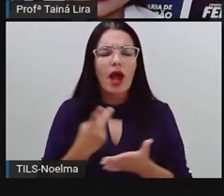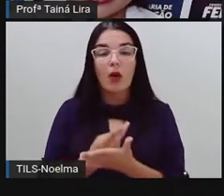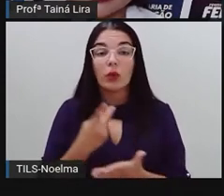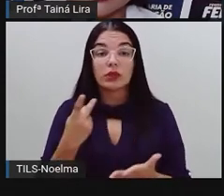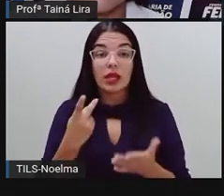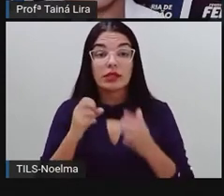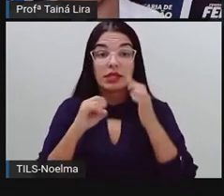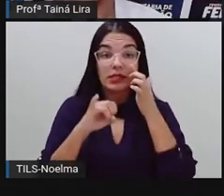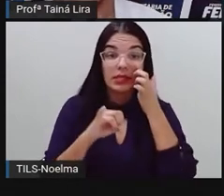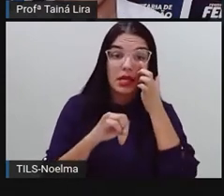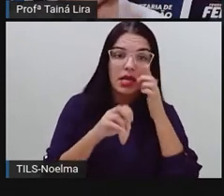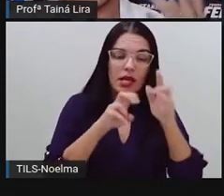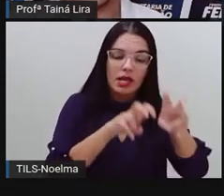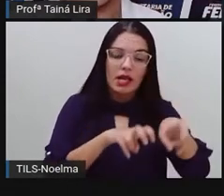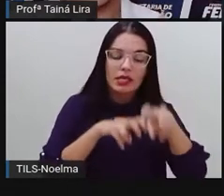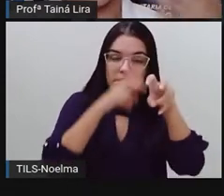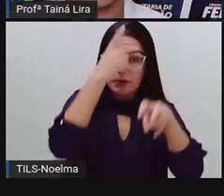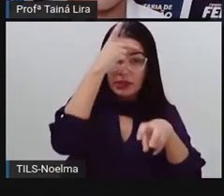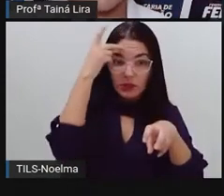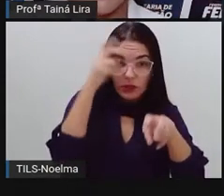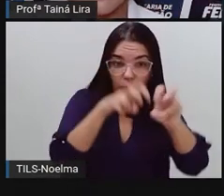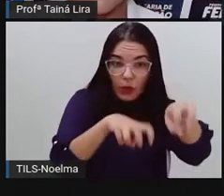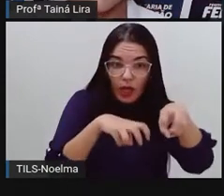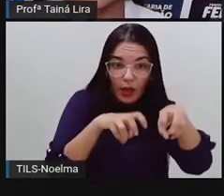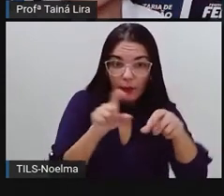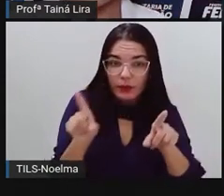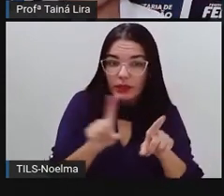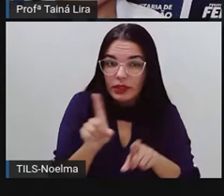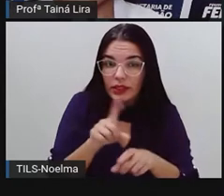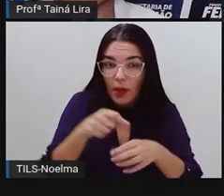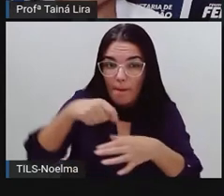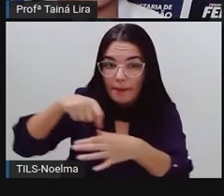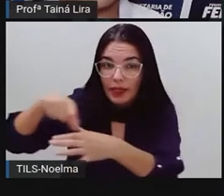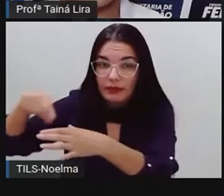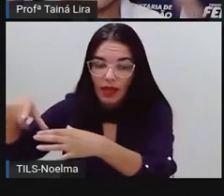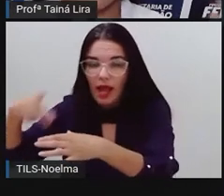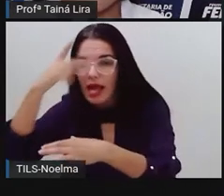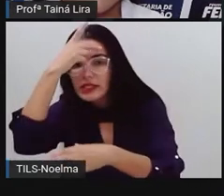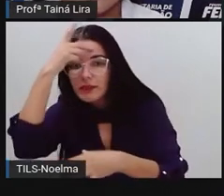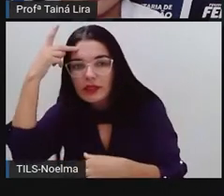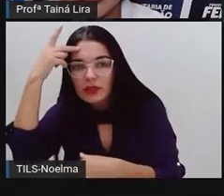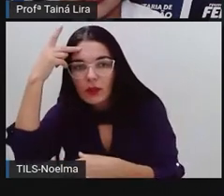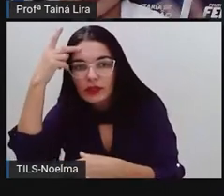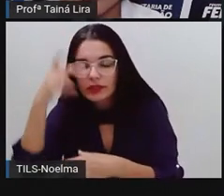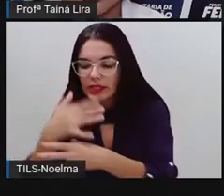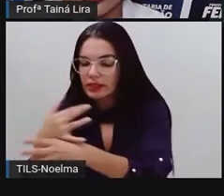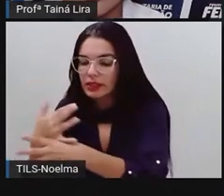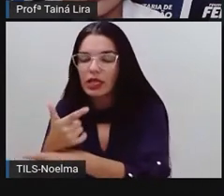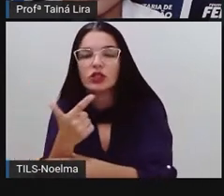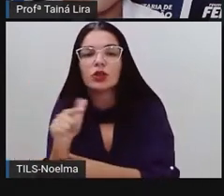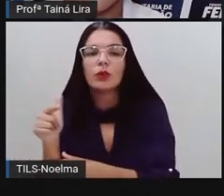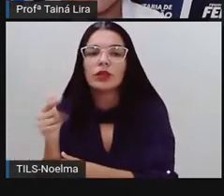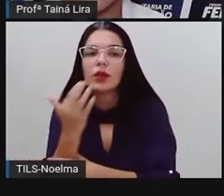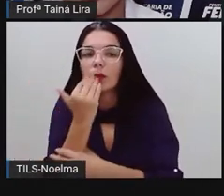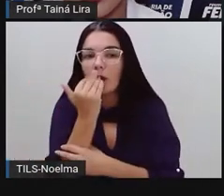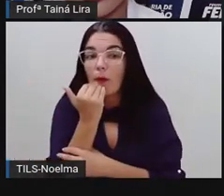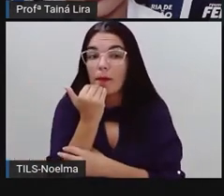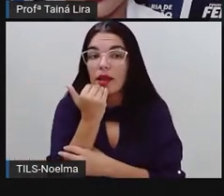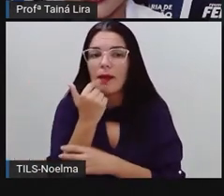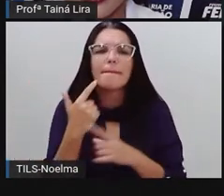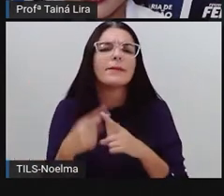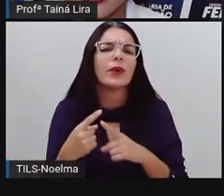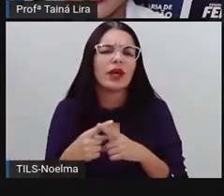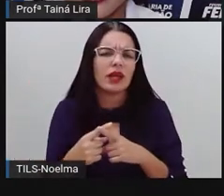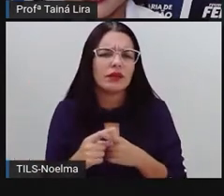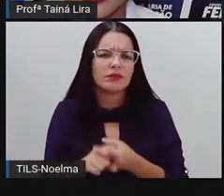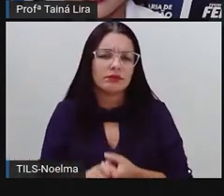campo não plantar ou seja se as pessoas do campo não plantar as pessoas da cidade não vão se alimentar não vão jantar não vão se alimentar